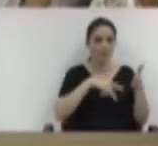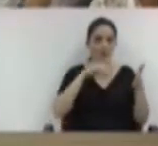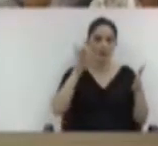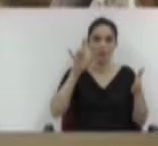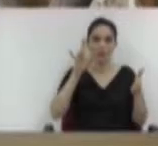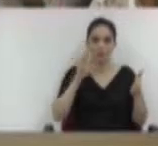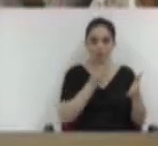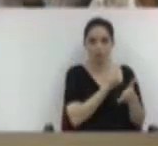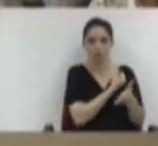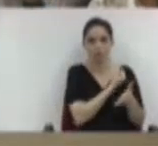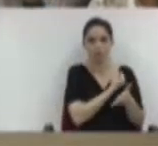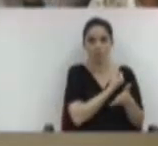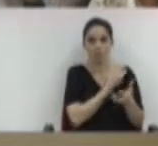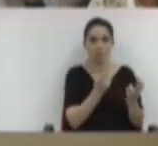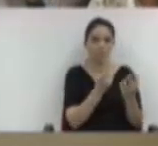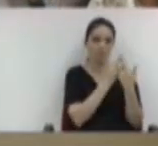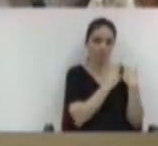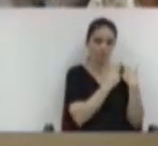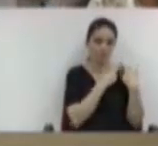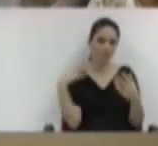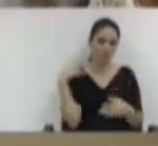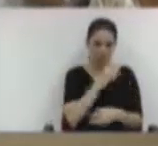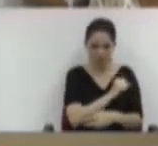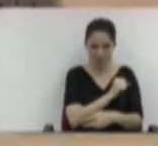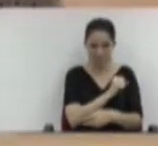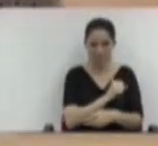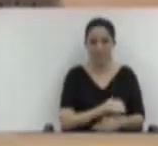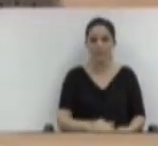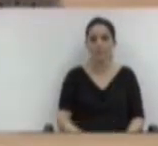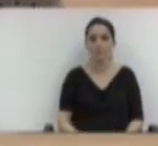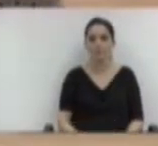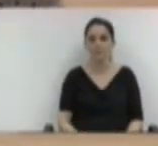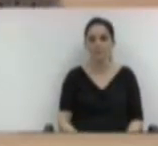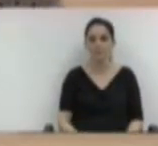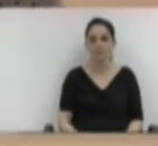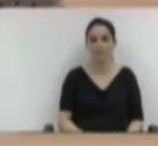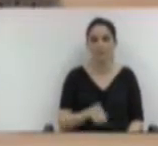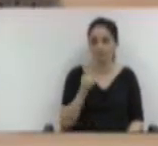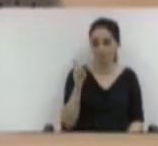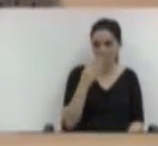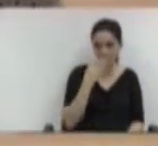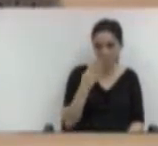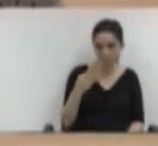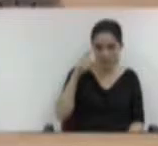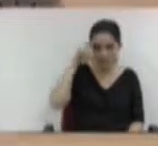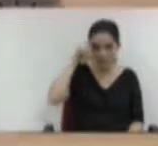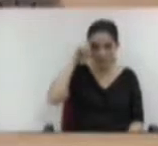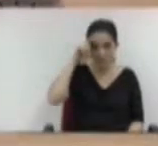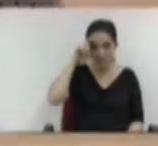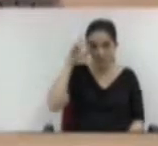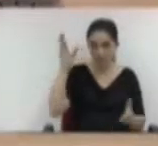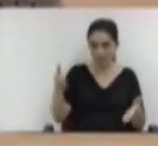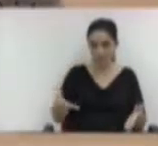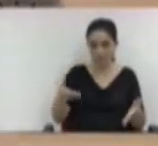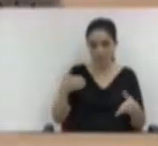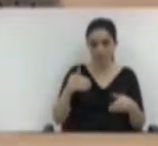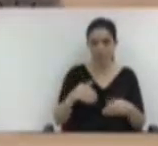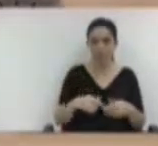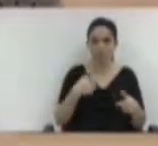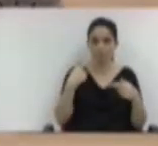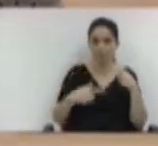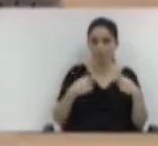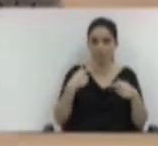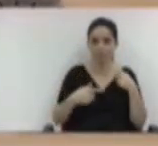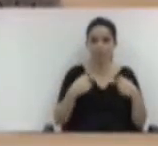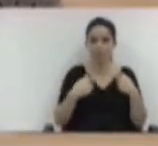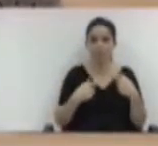requerimento e o autor para a agilidade dos trabalhos. O requerimento do vereador Farid Zaini está em